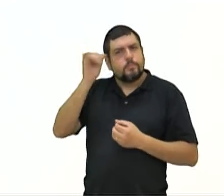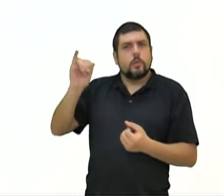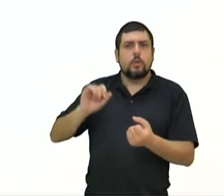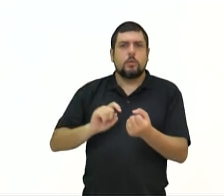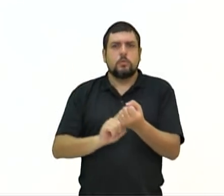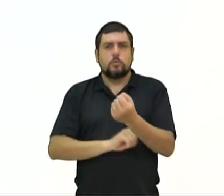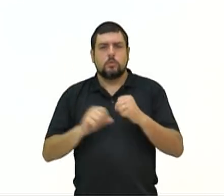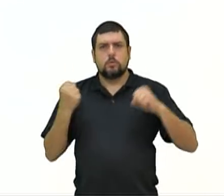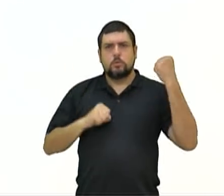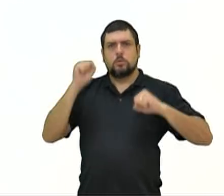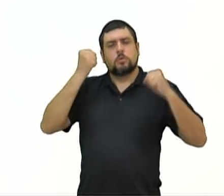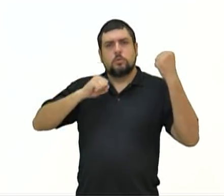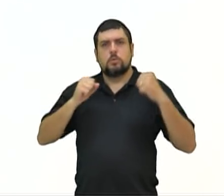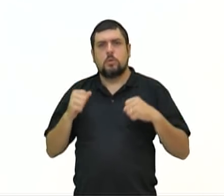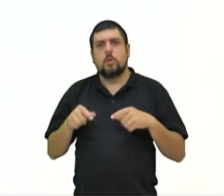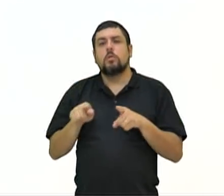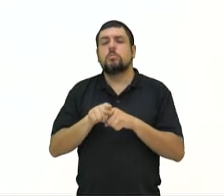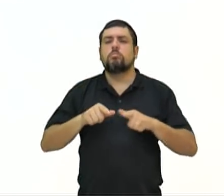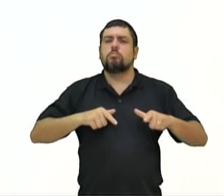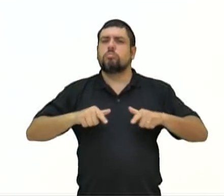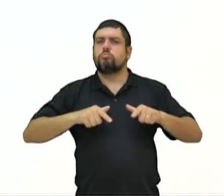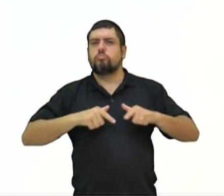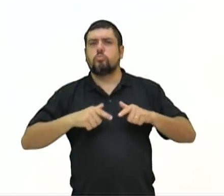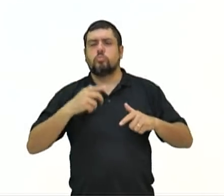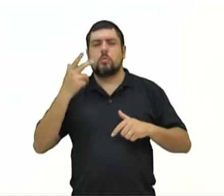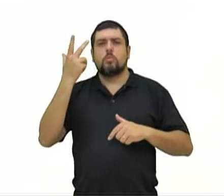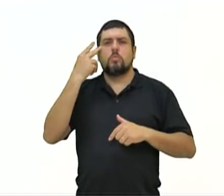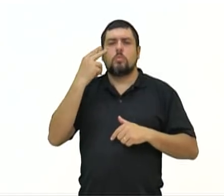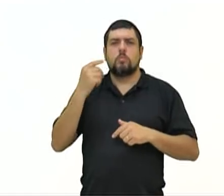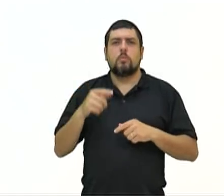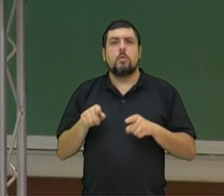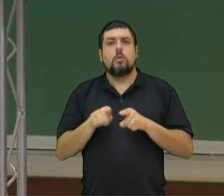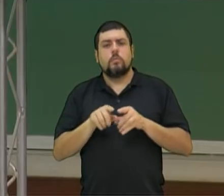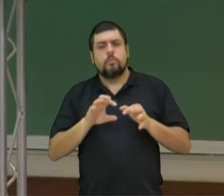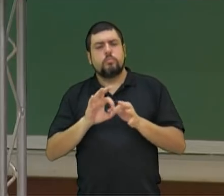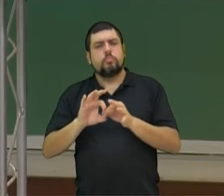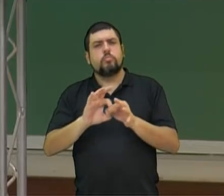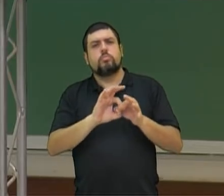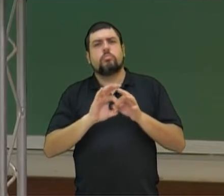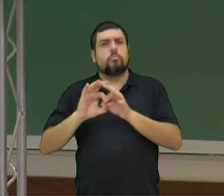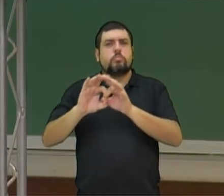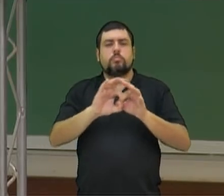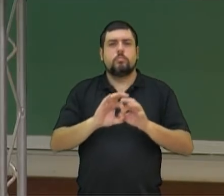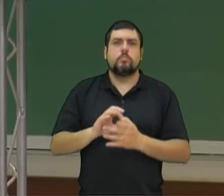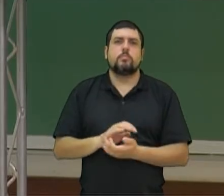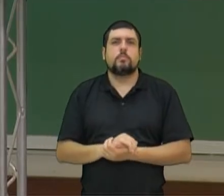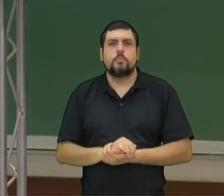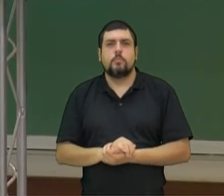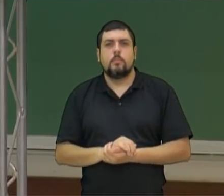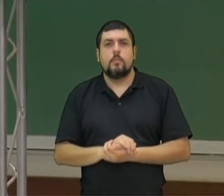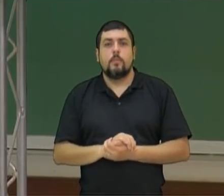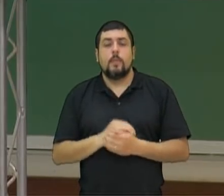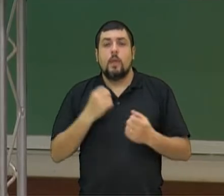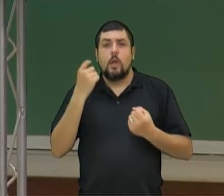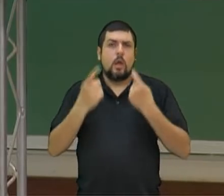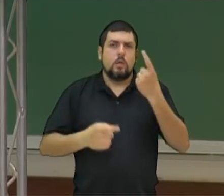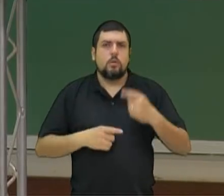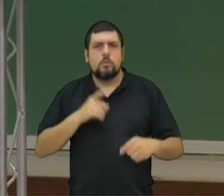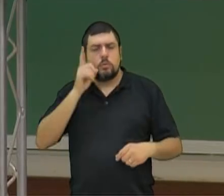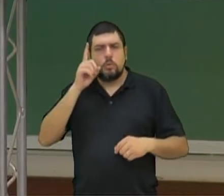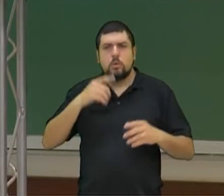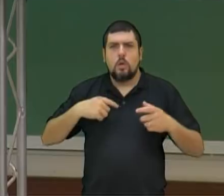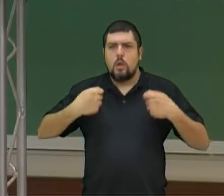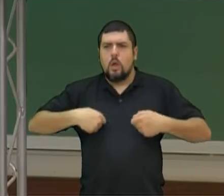vida, trabalham de forma produtiva e contribuem para a comunidade. Então, às vezes, nós vivemos num corre-corre, num dia a